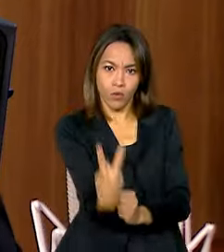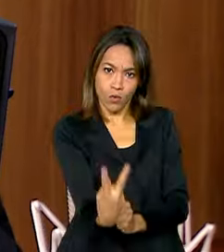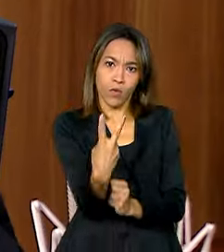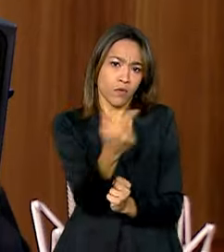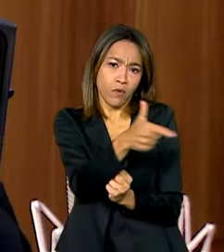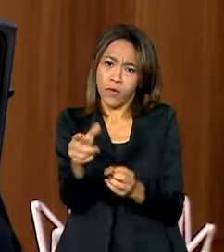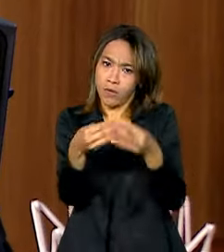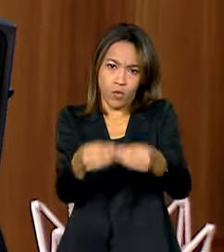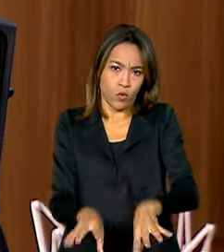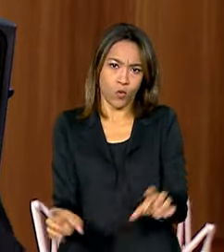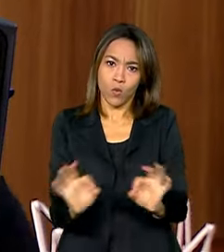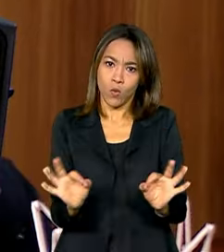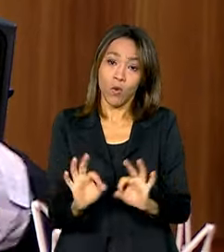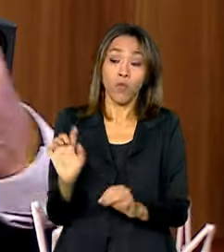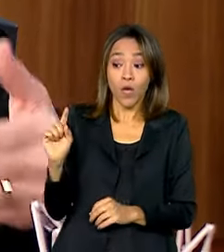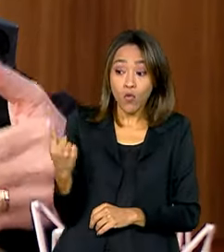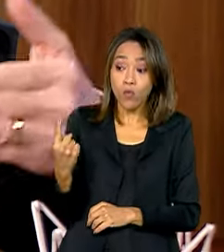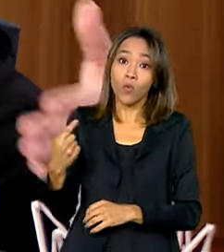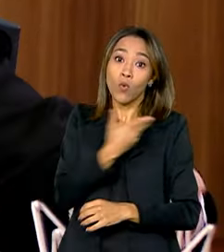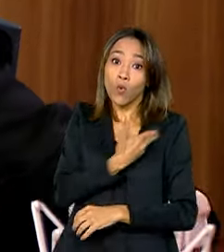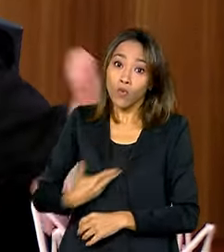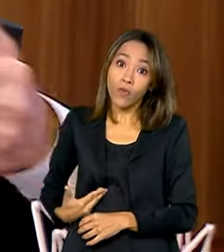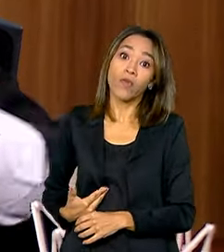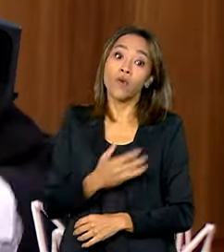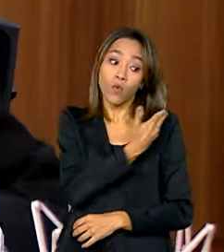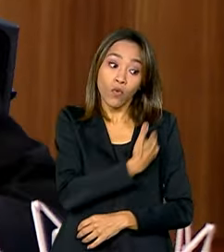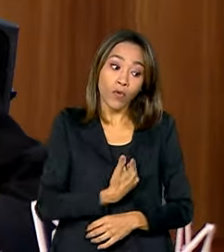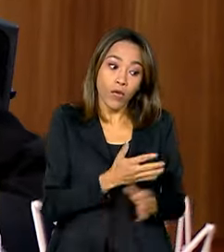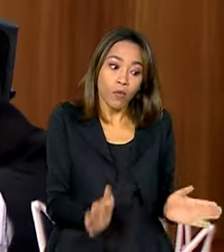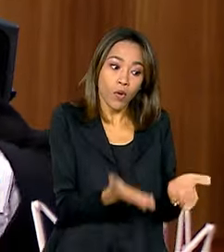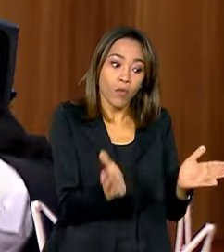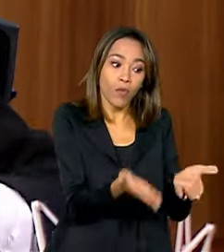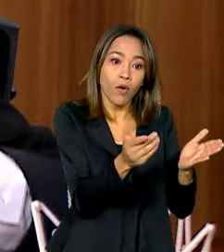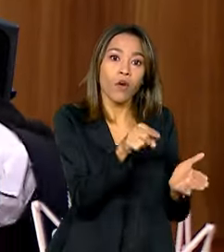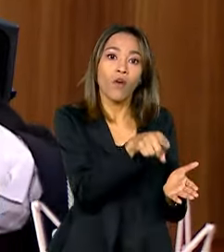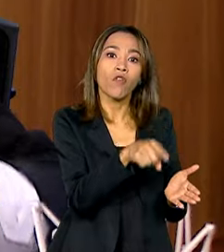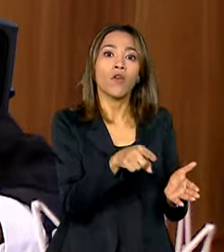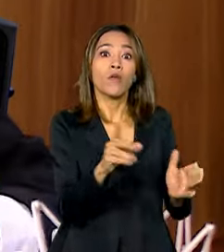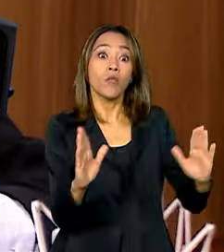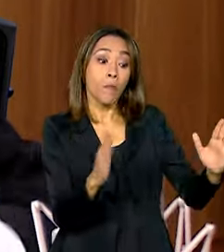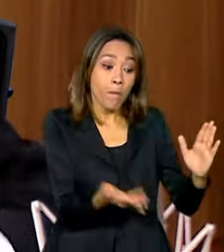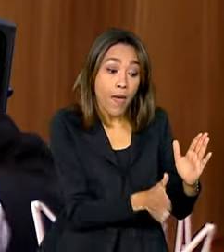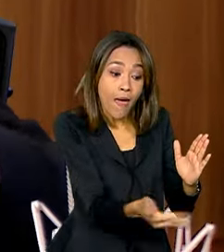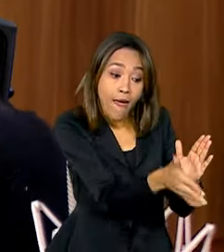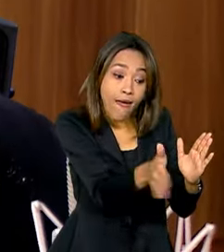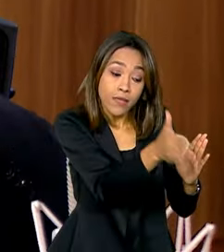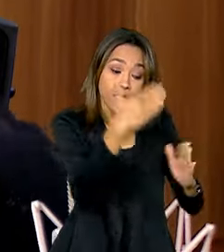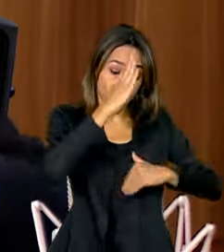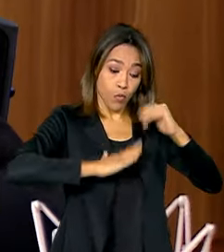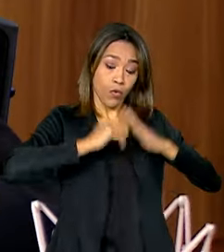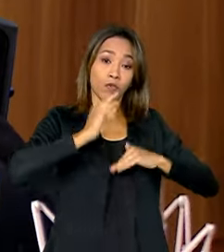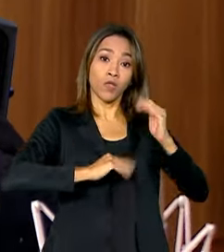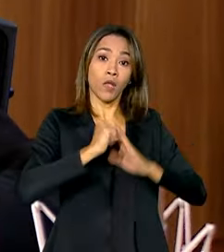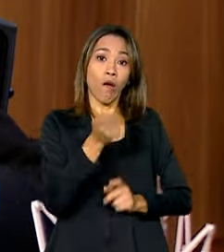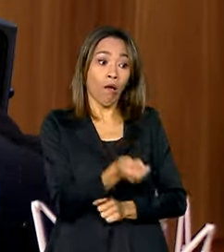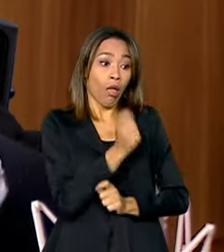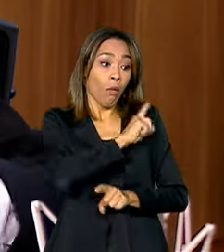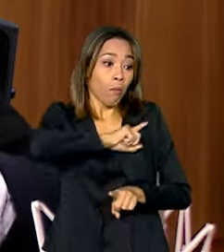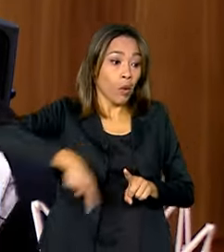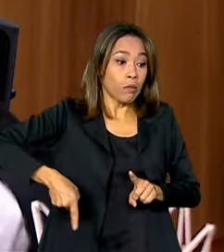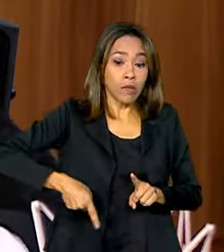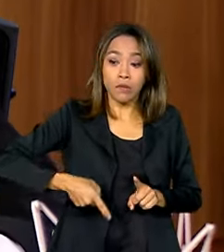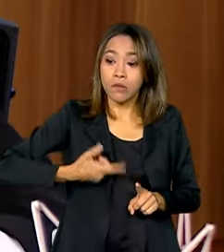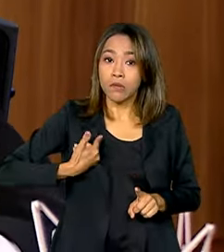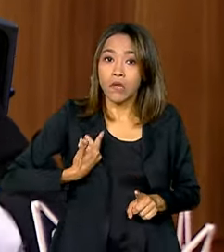que o governo promove para preservar as espécies durante o período em que o profissional da pesca está impedido de exercer a